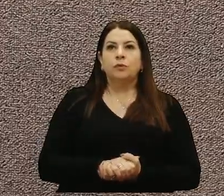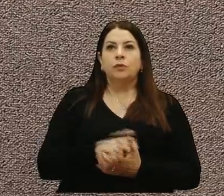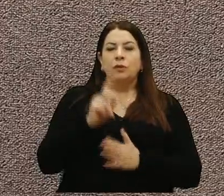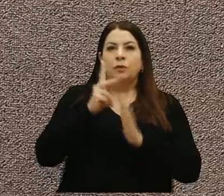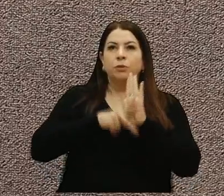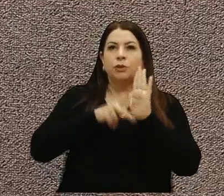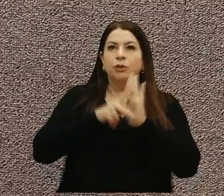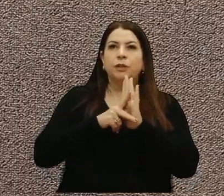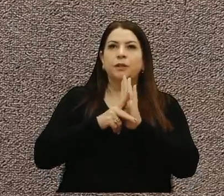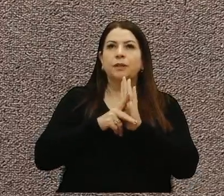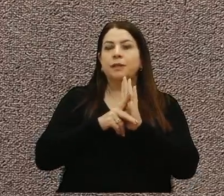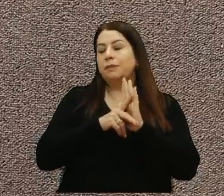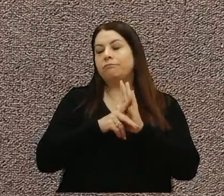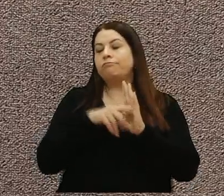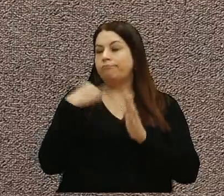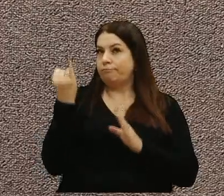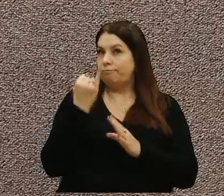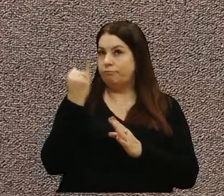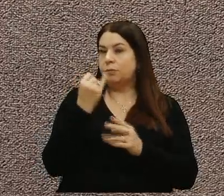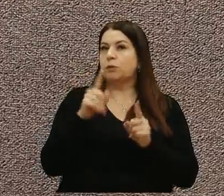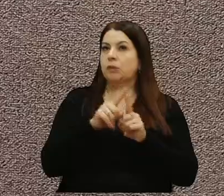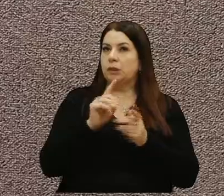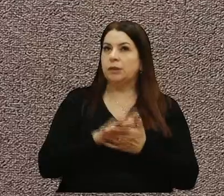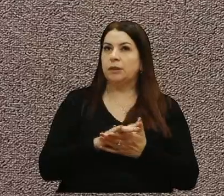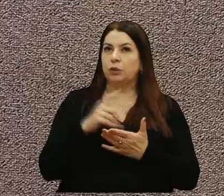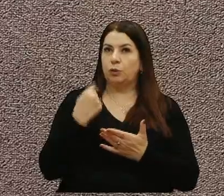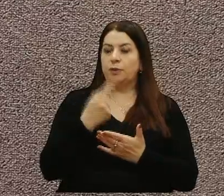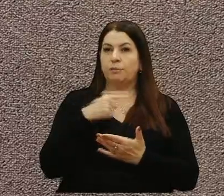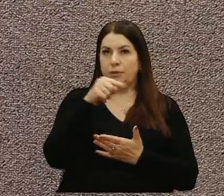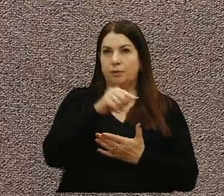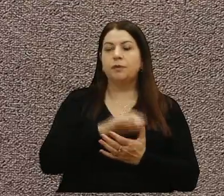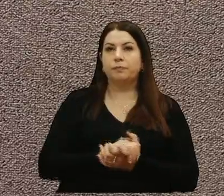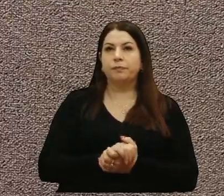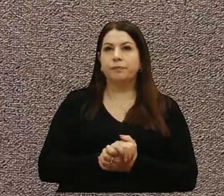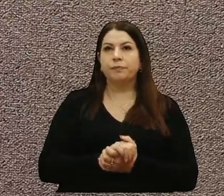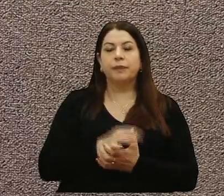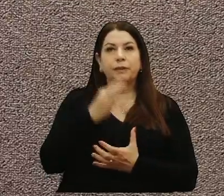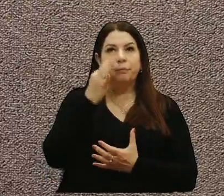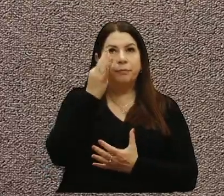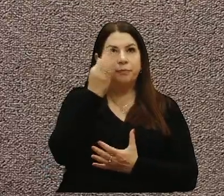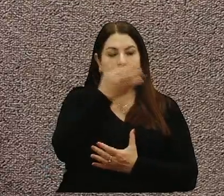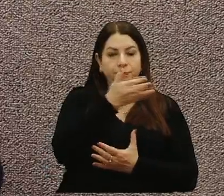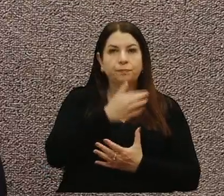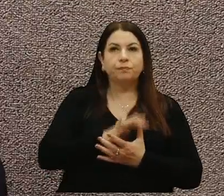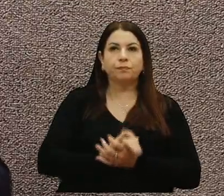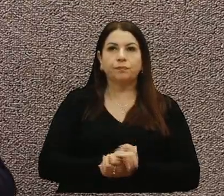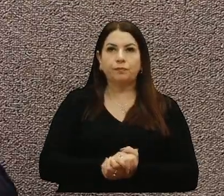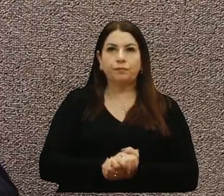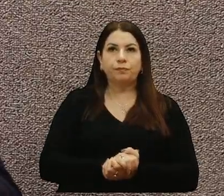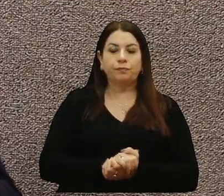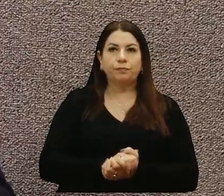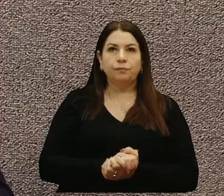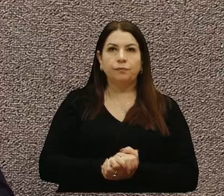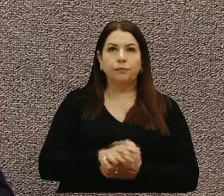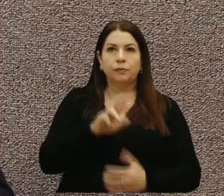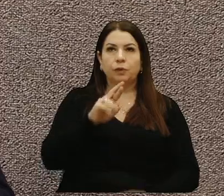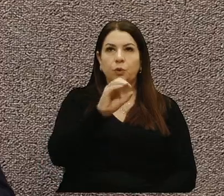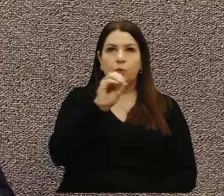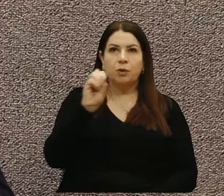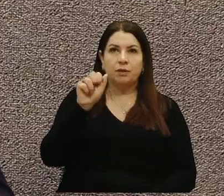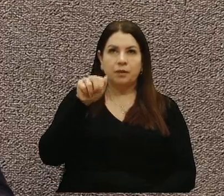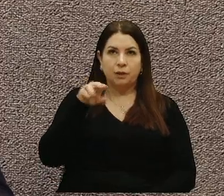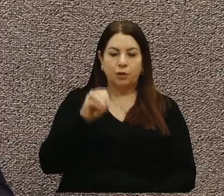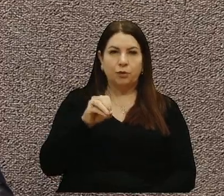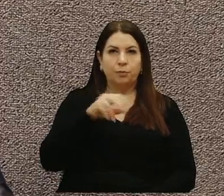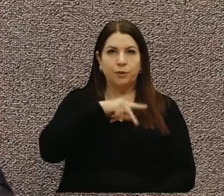projeto simples, mas de grande relevância, tanto que nós temos aqui a presença do Rossano Boff,